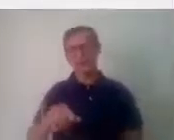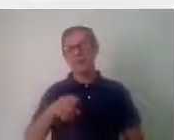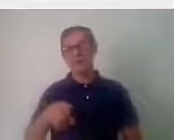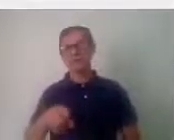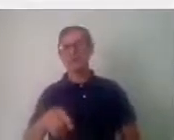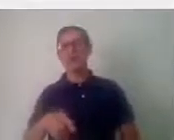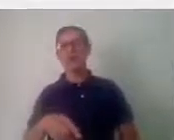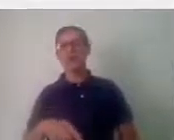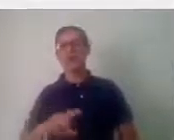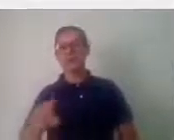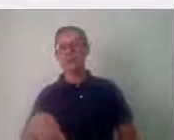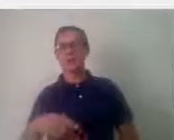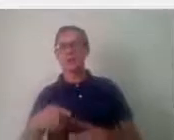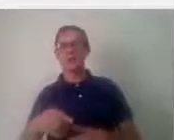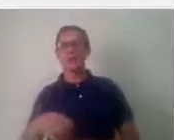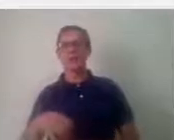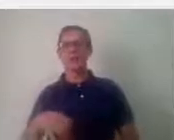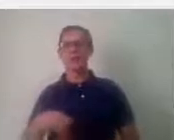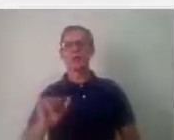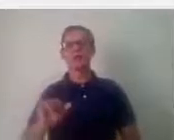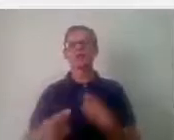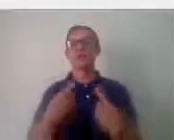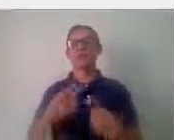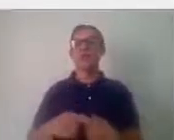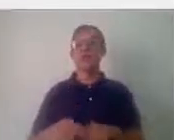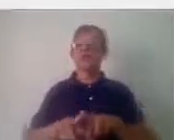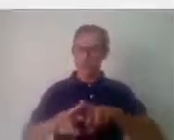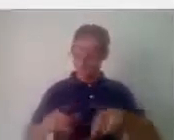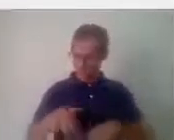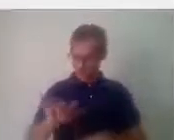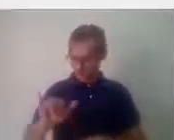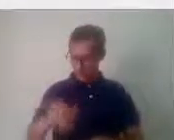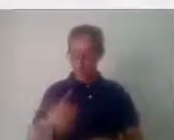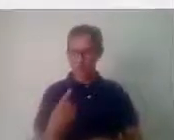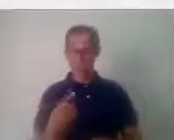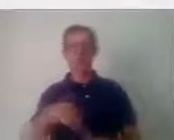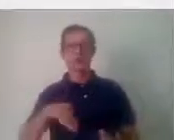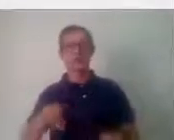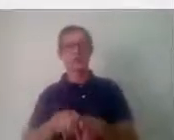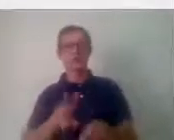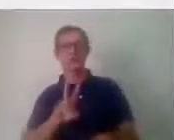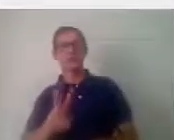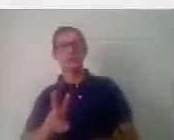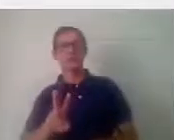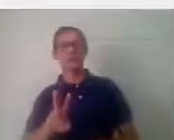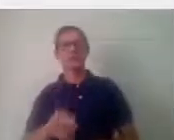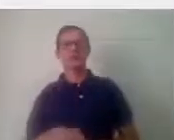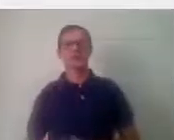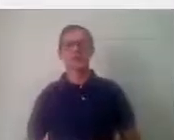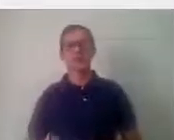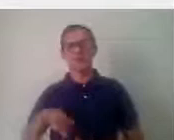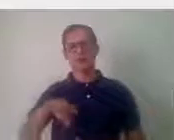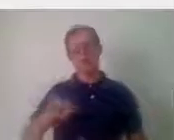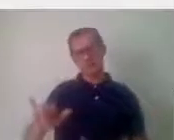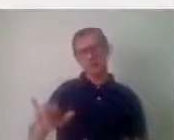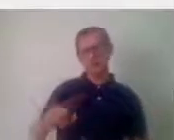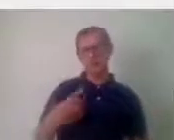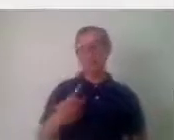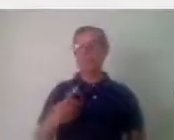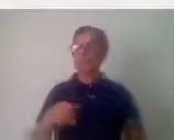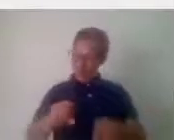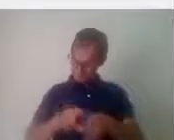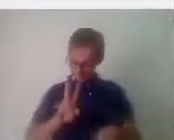está integrando em primeiro em relação a y, qual que é a variação de y? De 1 a 2. Variação de y de 1 a